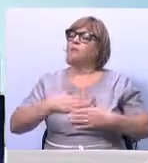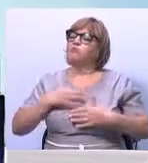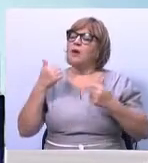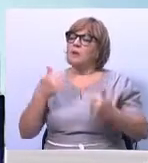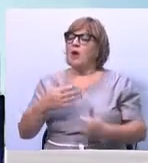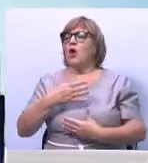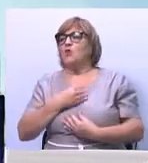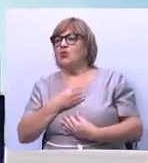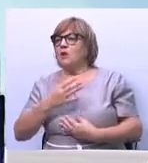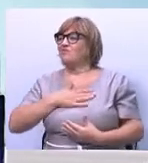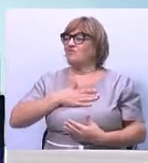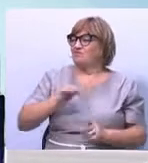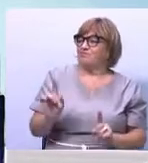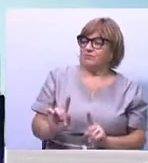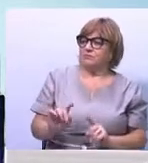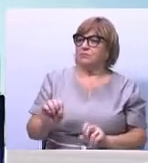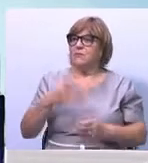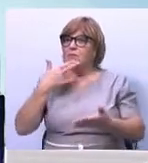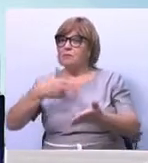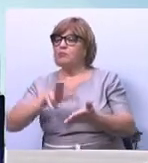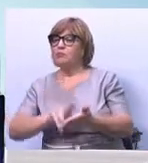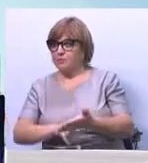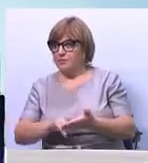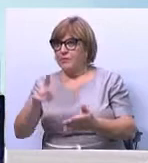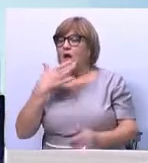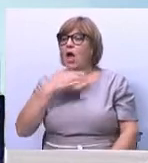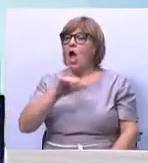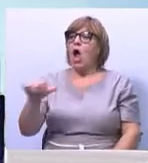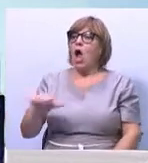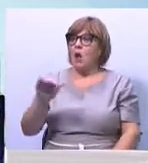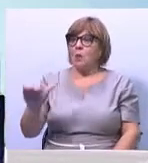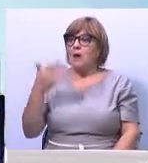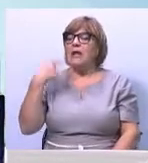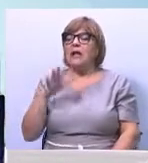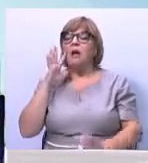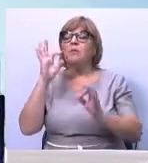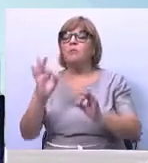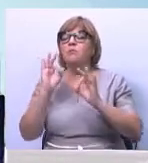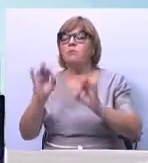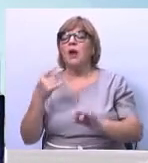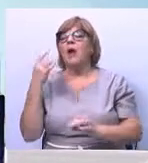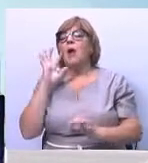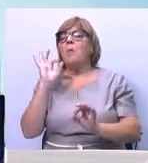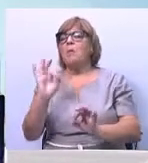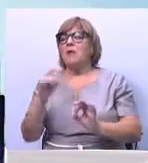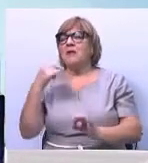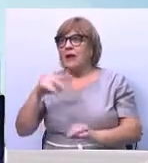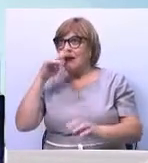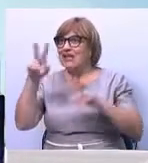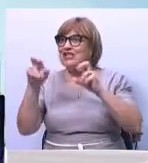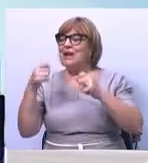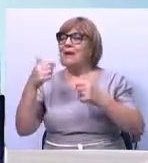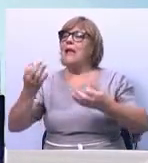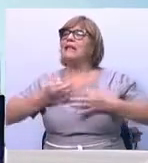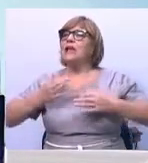de gostarem ou não do aroma, mas na realidade estes óleos essenciais vão ter características terapêuticas. Para além de cheirarem bem, também vão